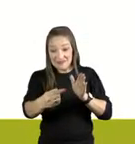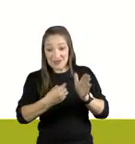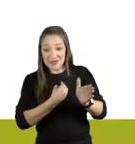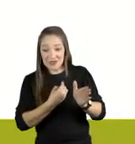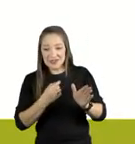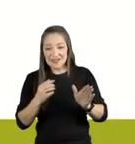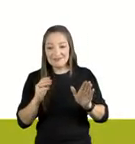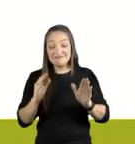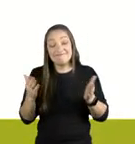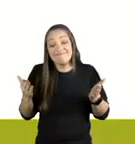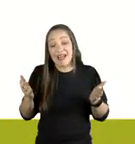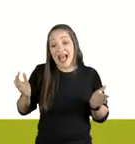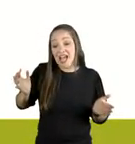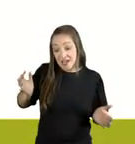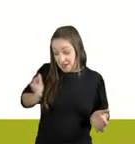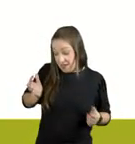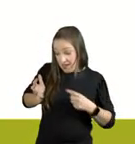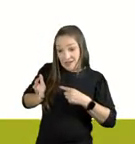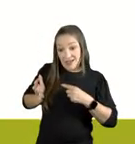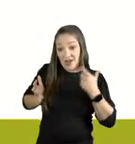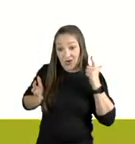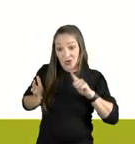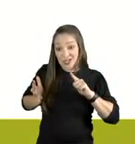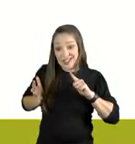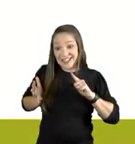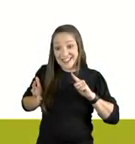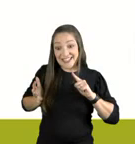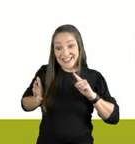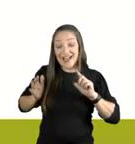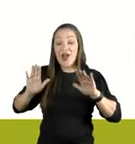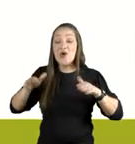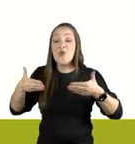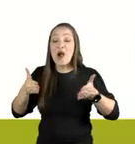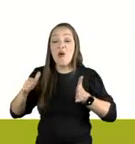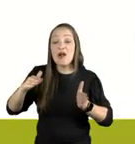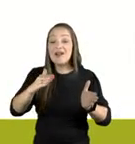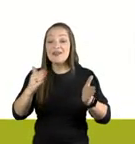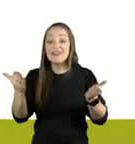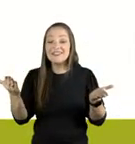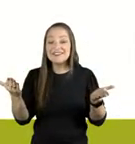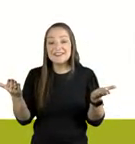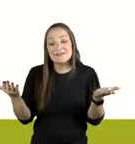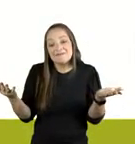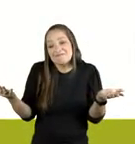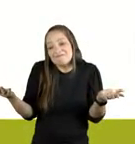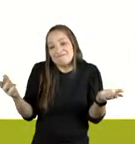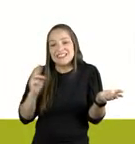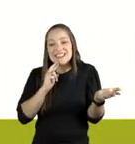qual é o caminho para a riqueza? Cara, é a coisa mais